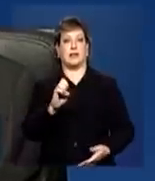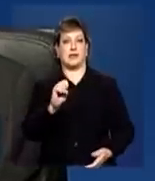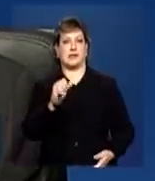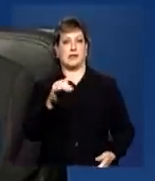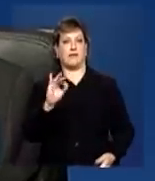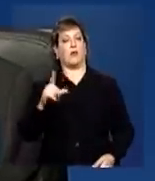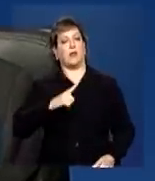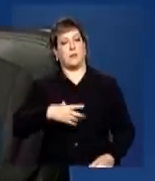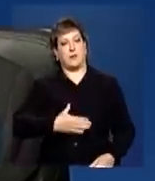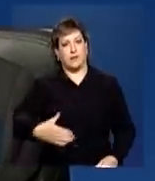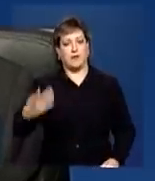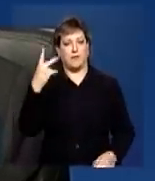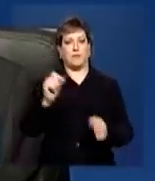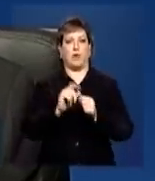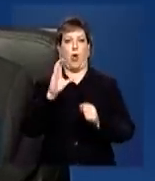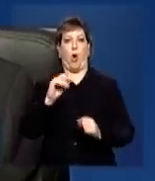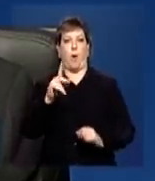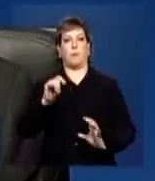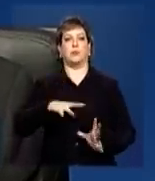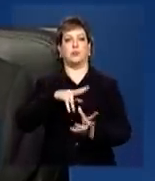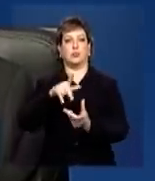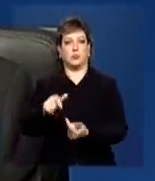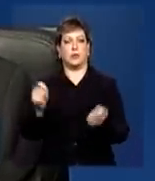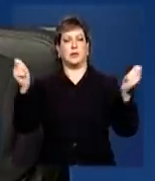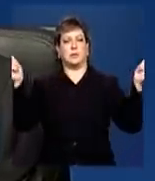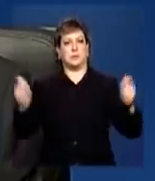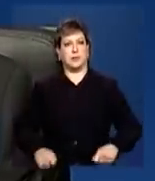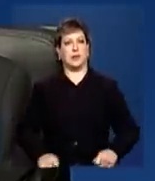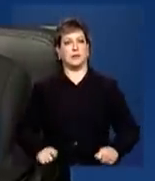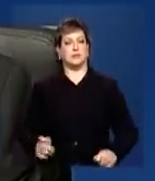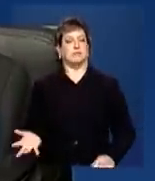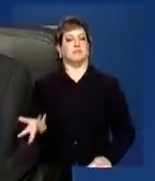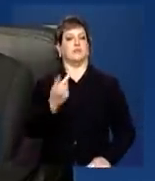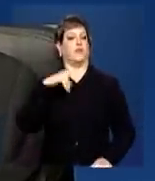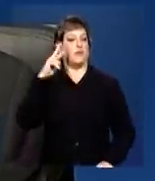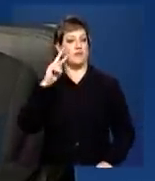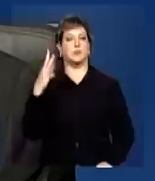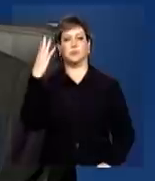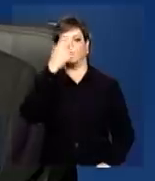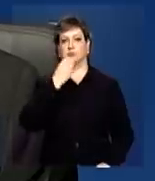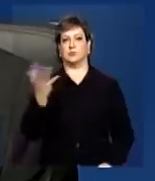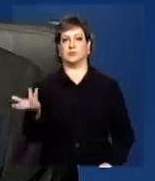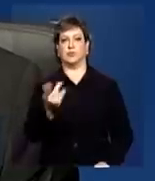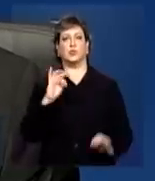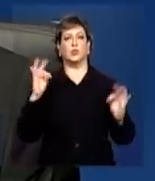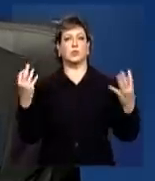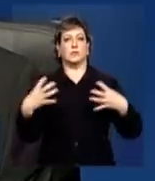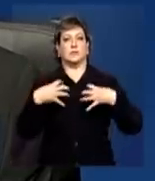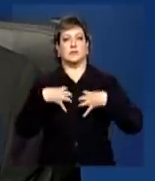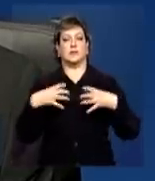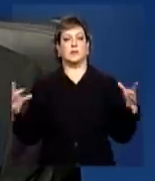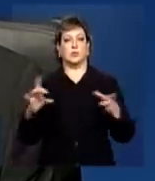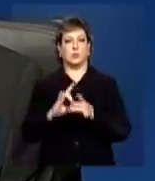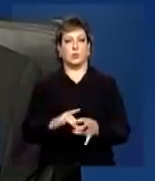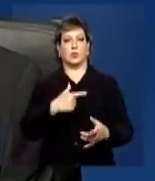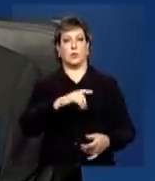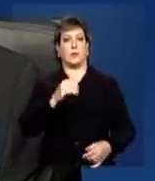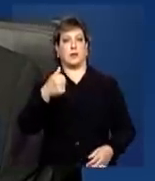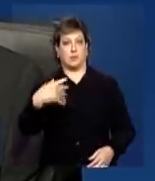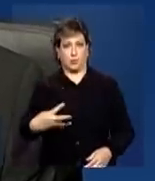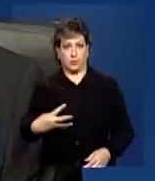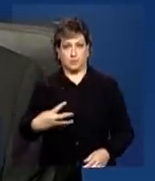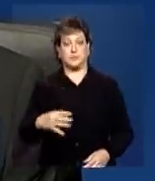frente para fazer uma Copa do Mundo capaz de surpreender, encantar e mobilizar todo mundo em